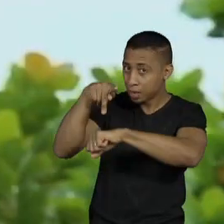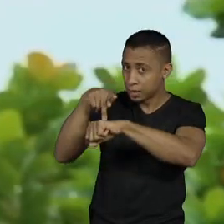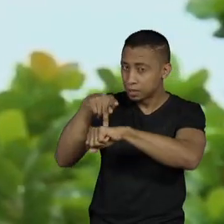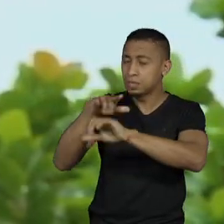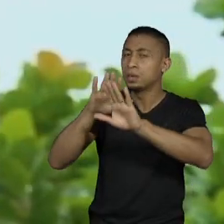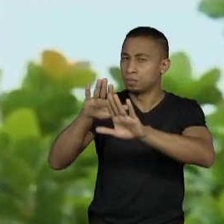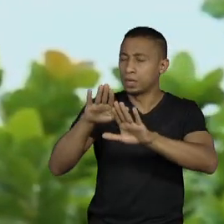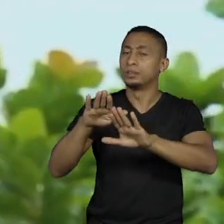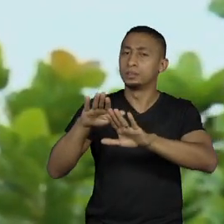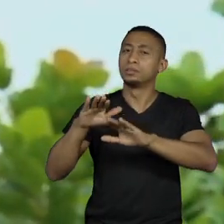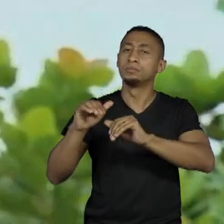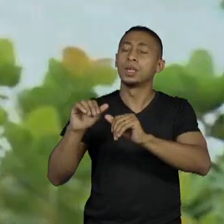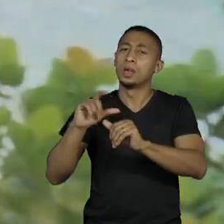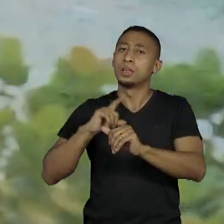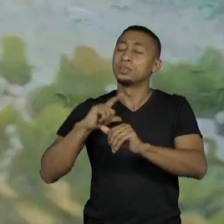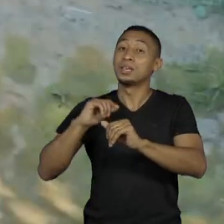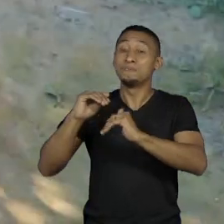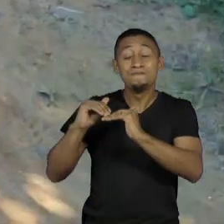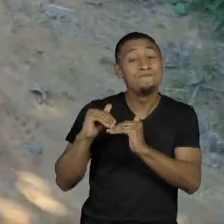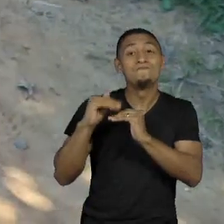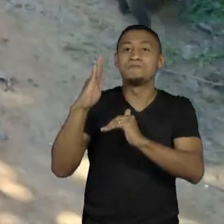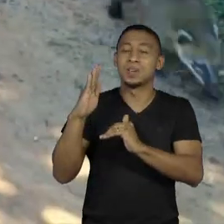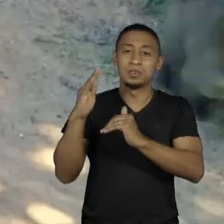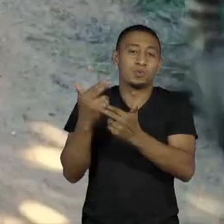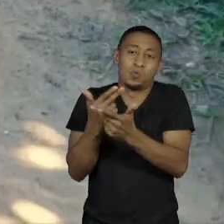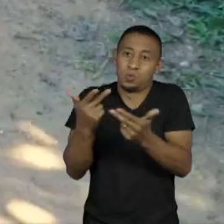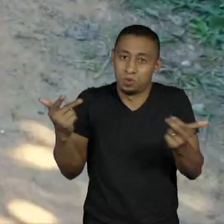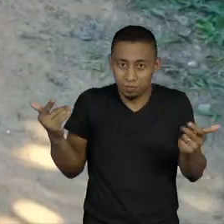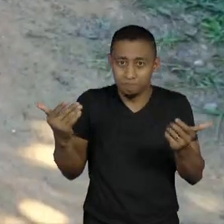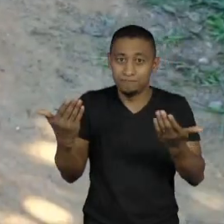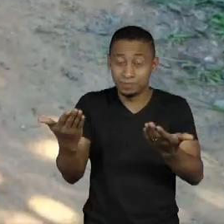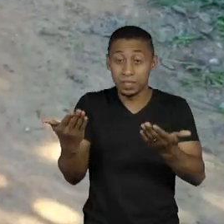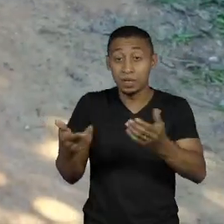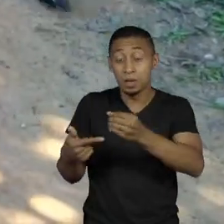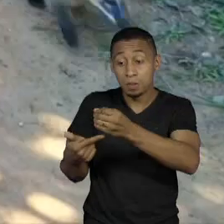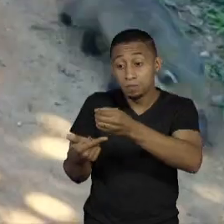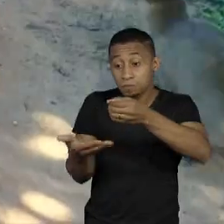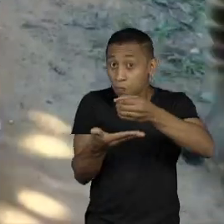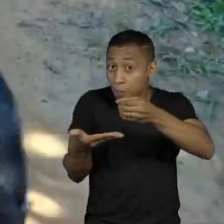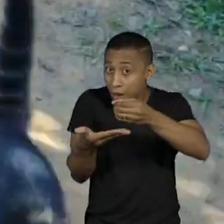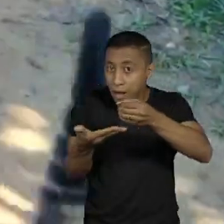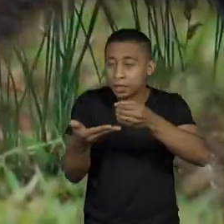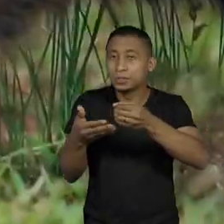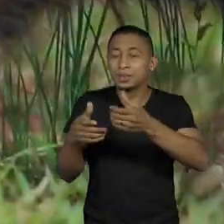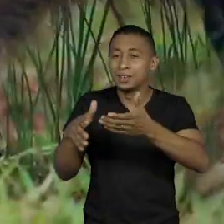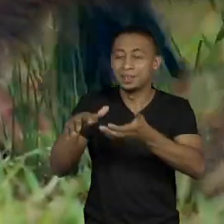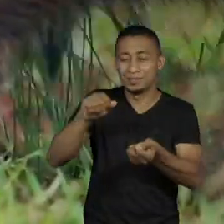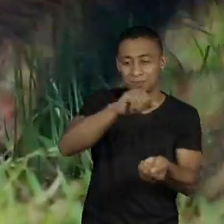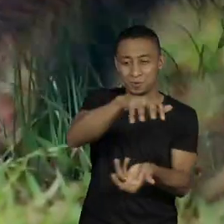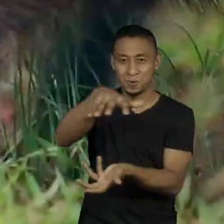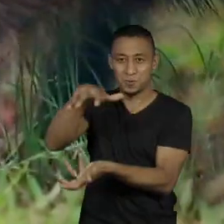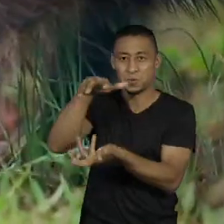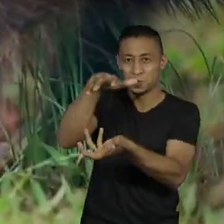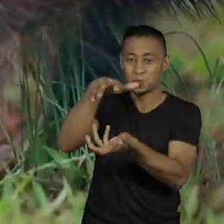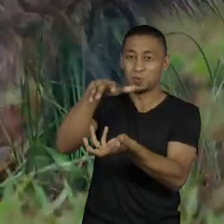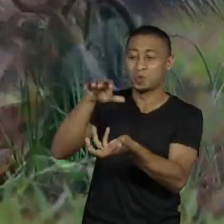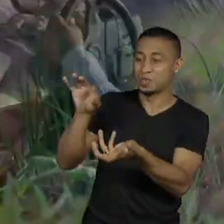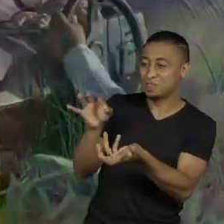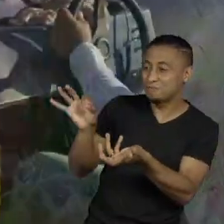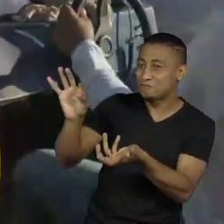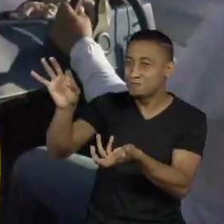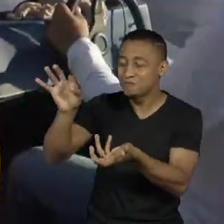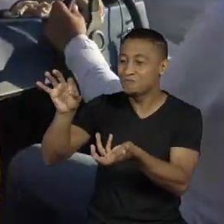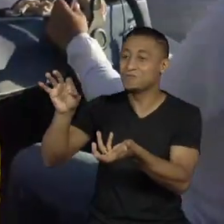de organismos. Ela constitui a base de serviços ecossistêmicos, que é o que poucas pessoas